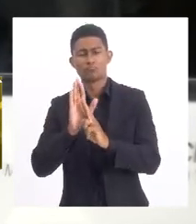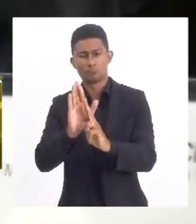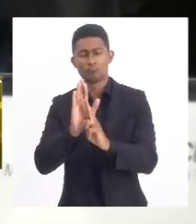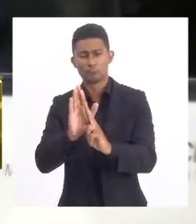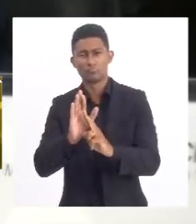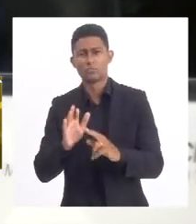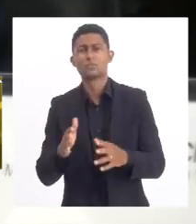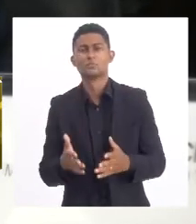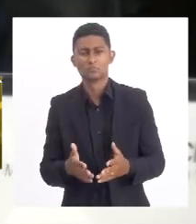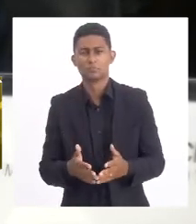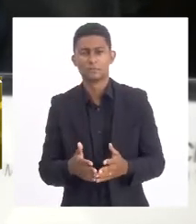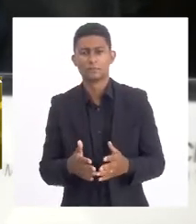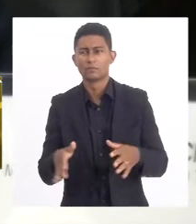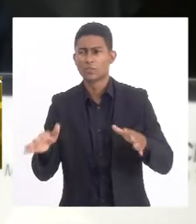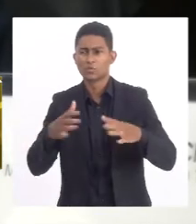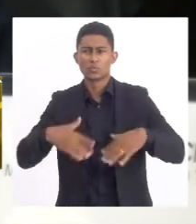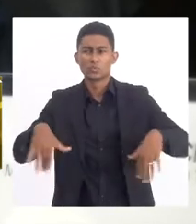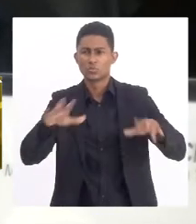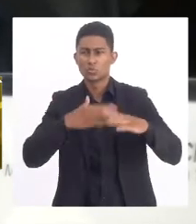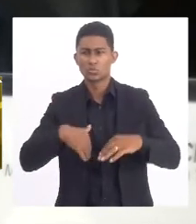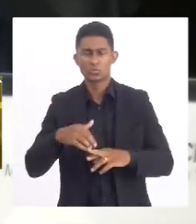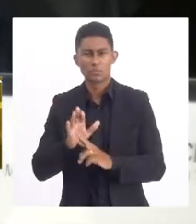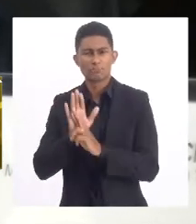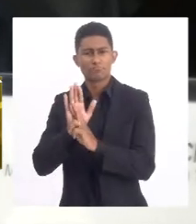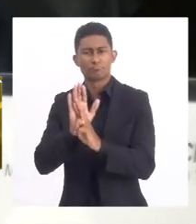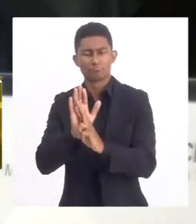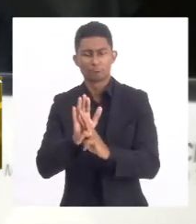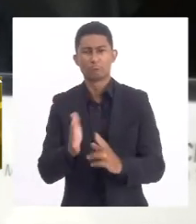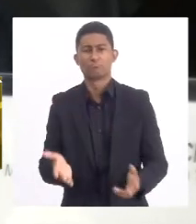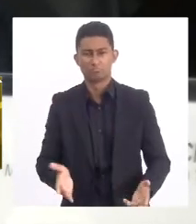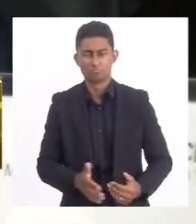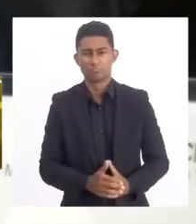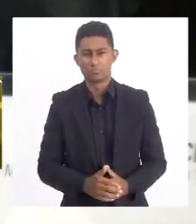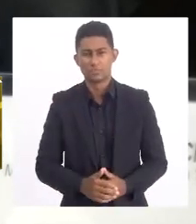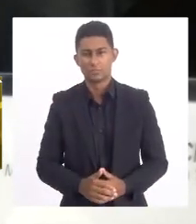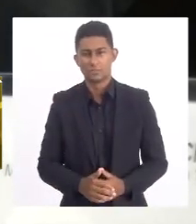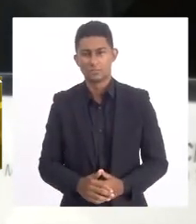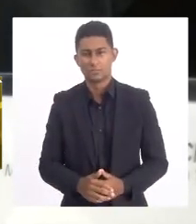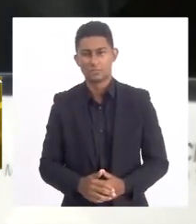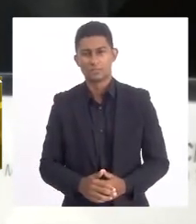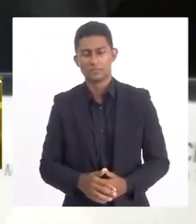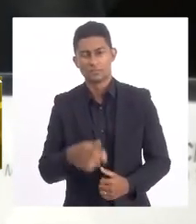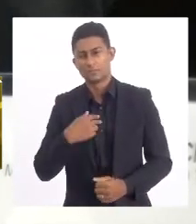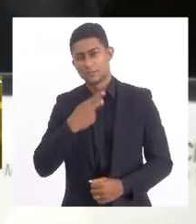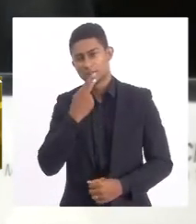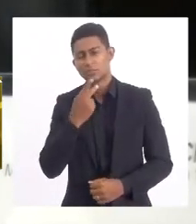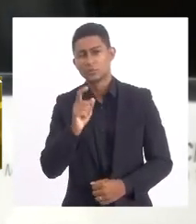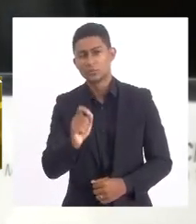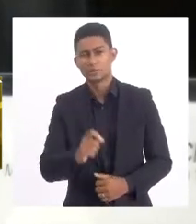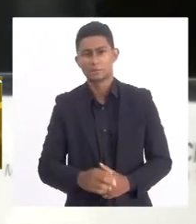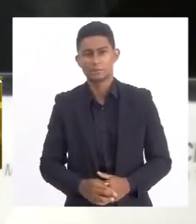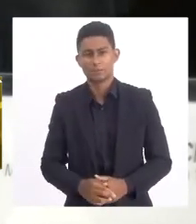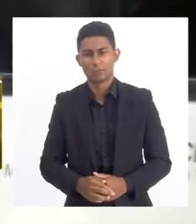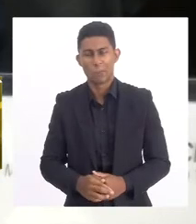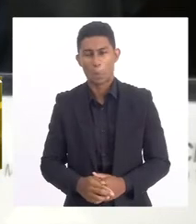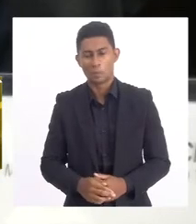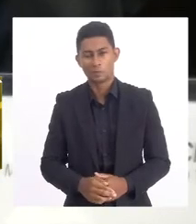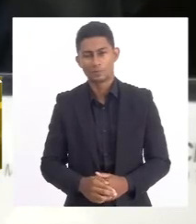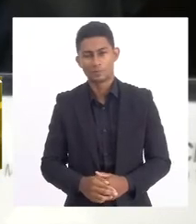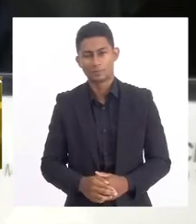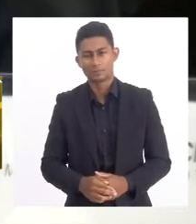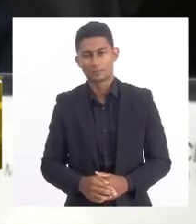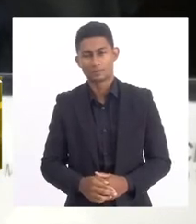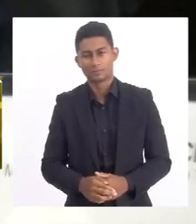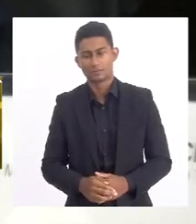Janeiro todo a representação do trade turístico e dizer Ministro e Presidente Alana